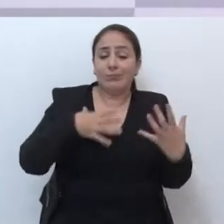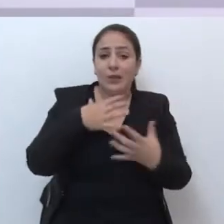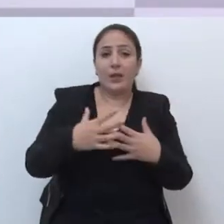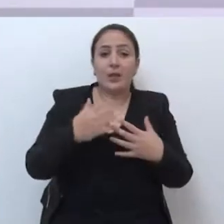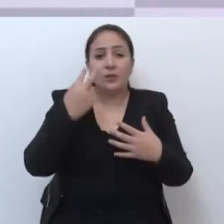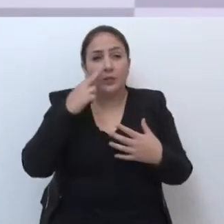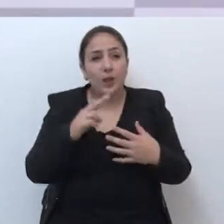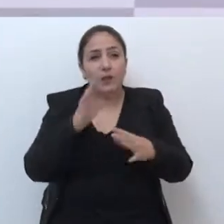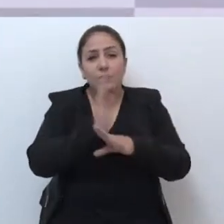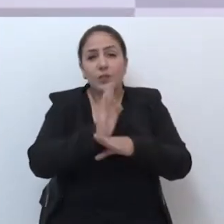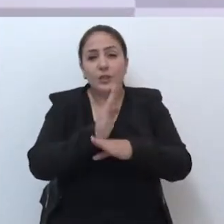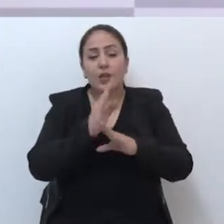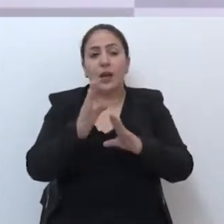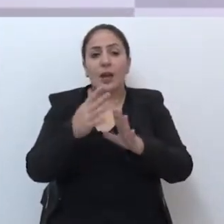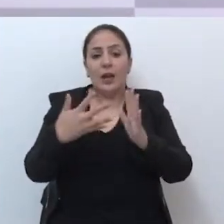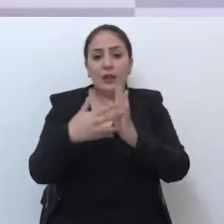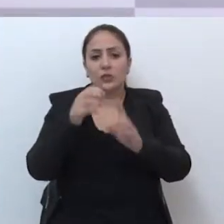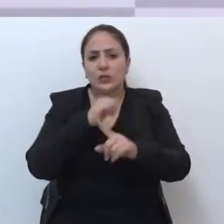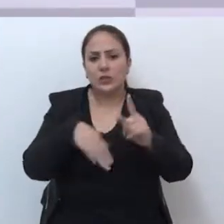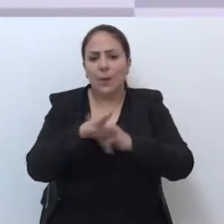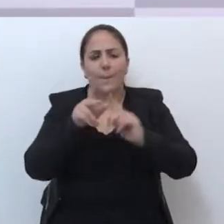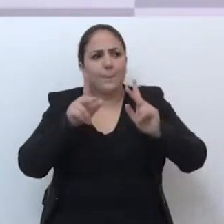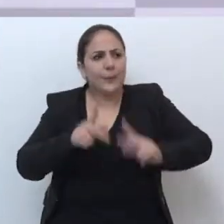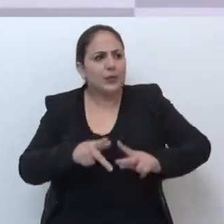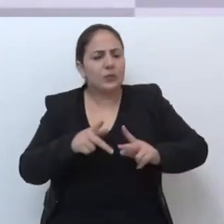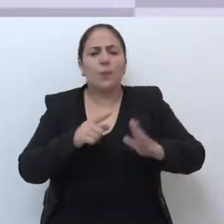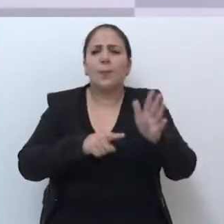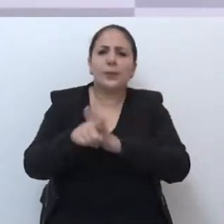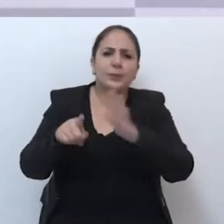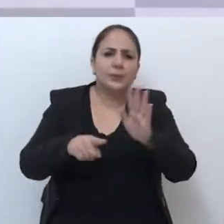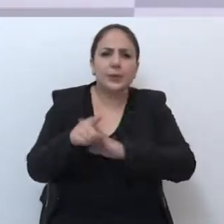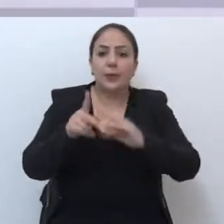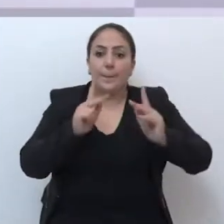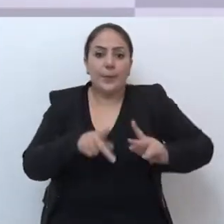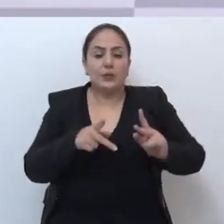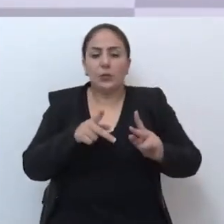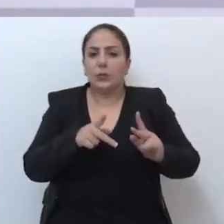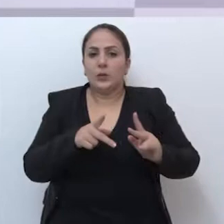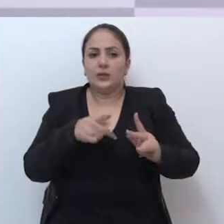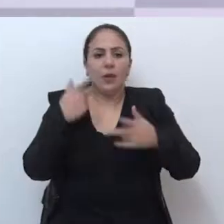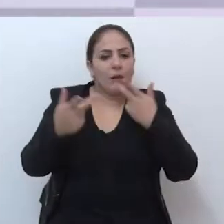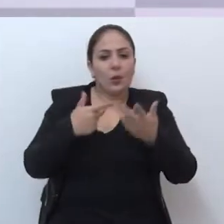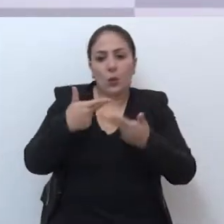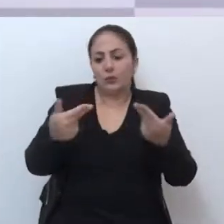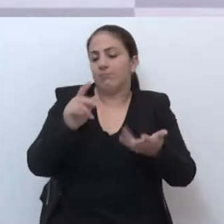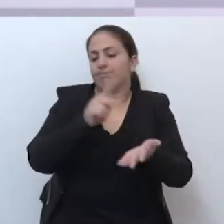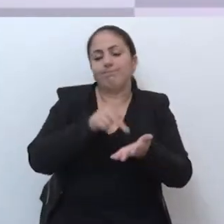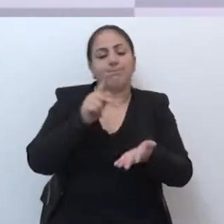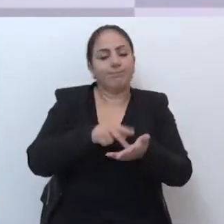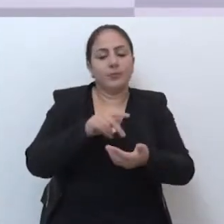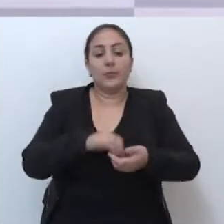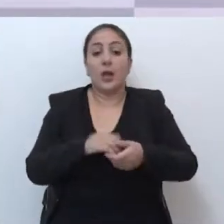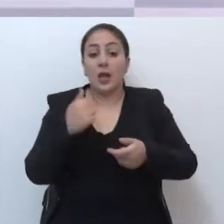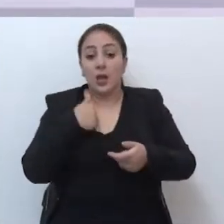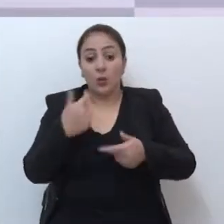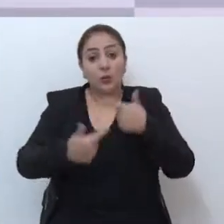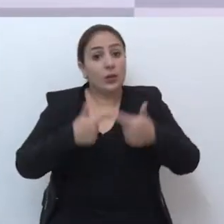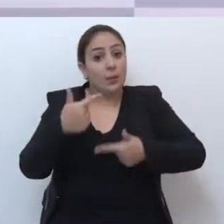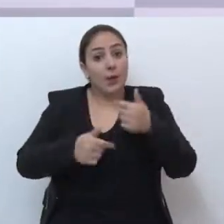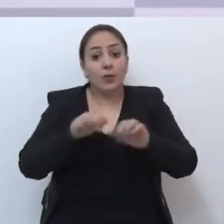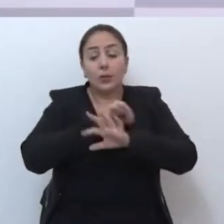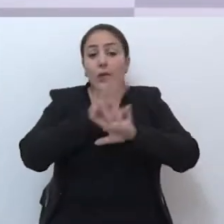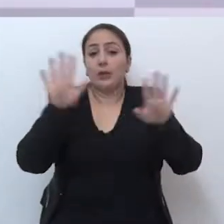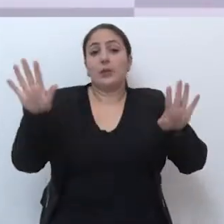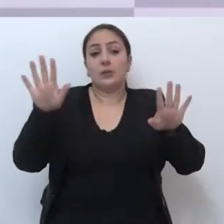vídeos que faz nas redes sociais, pessoas questionando, pessoas falando coisas que não é verdade. Esse vereador aqui trabalha